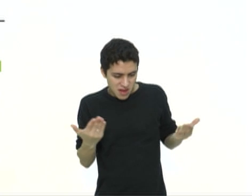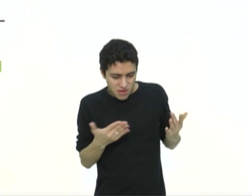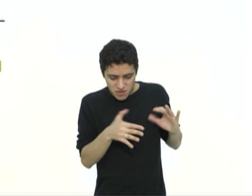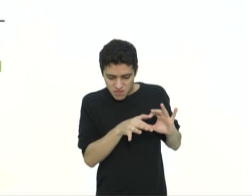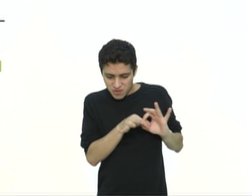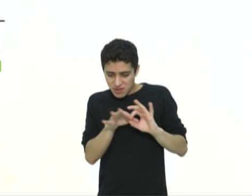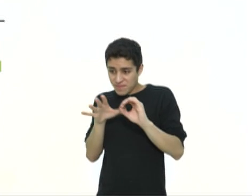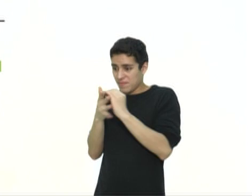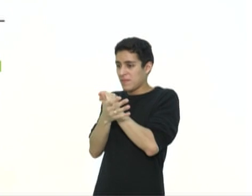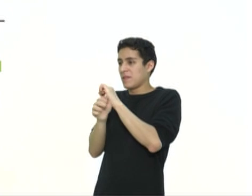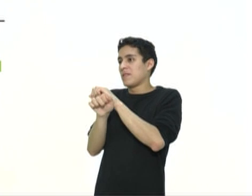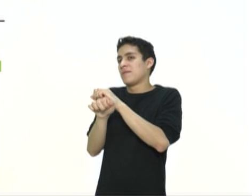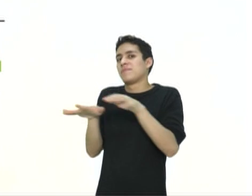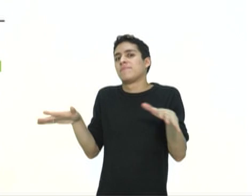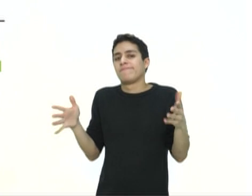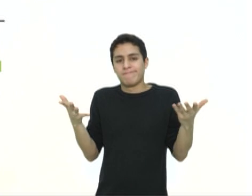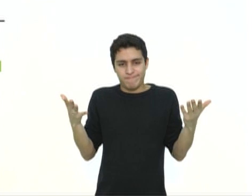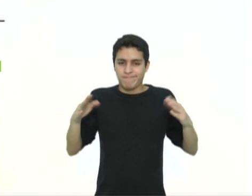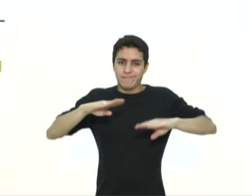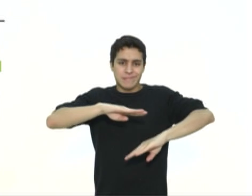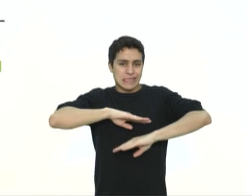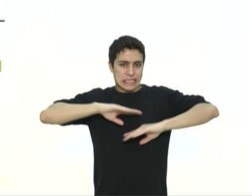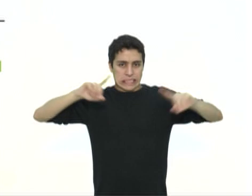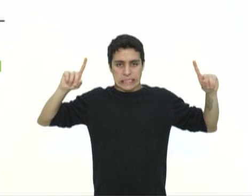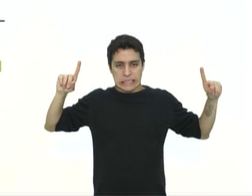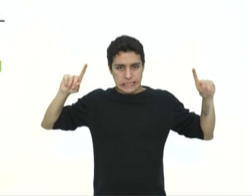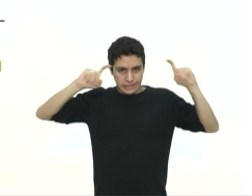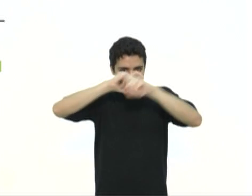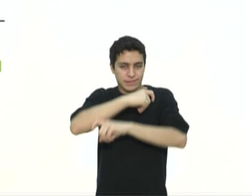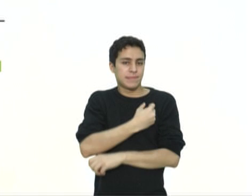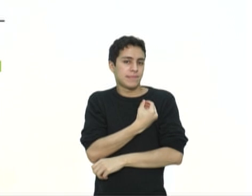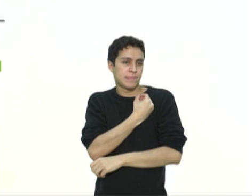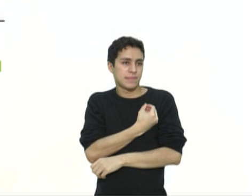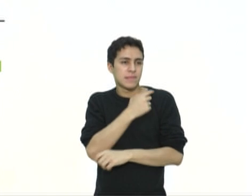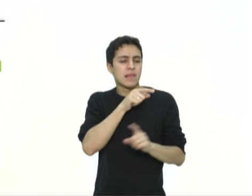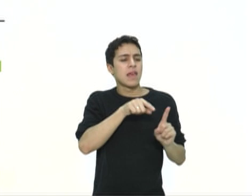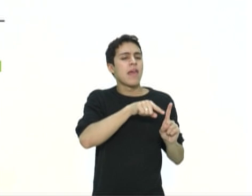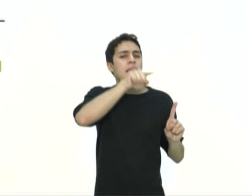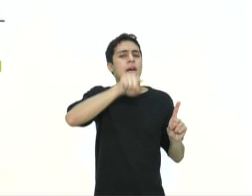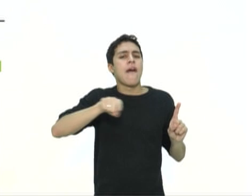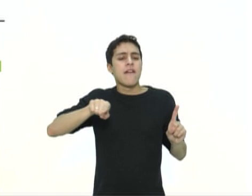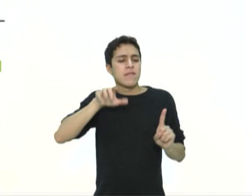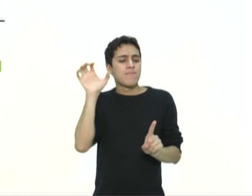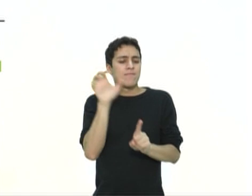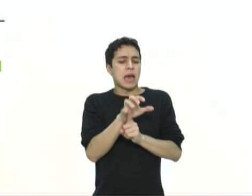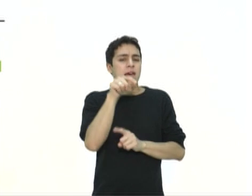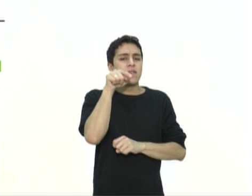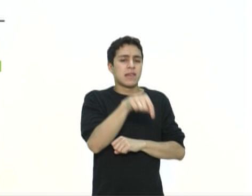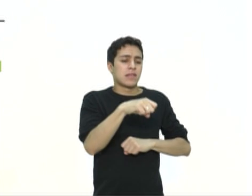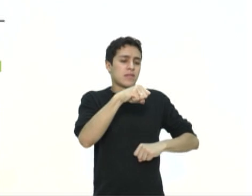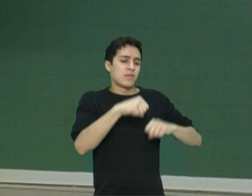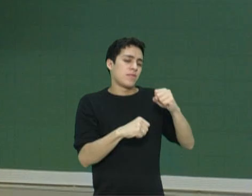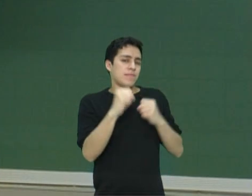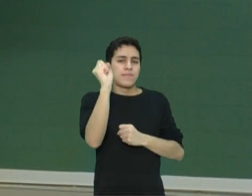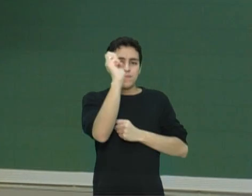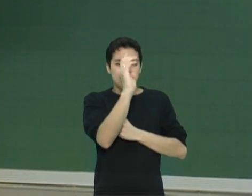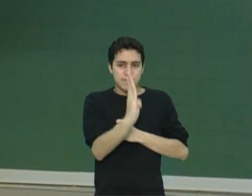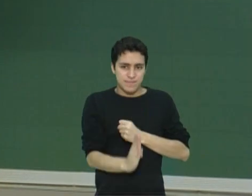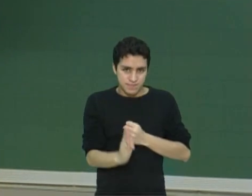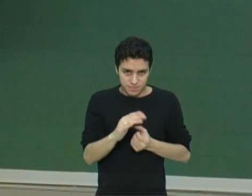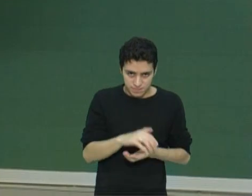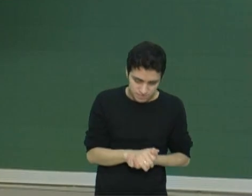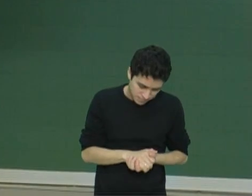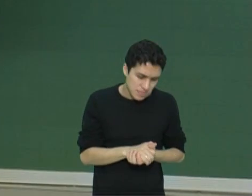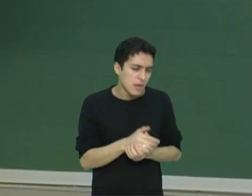infelizmente a situação difícil que passamos em é um gráfico sobre os impactos na indústria brasileira nós temos desde